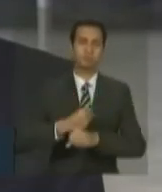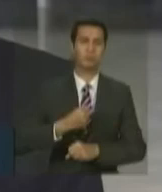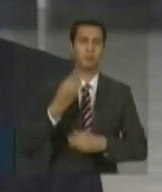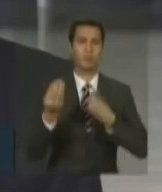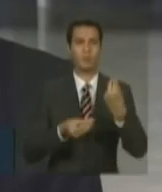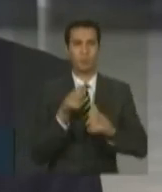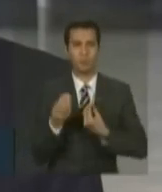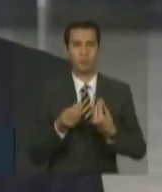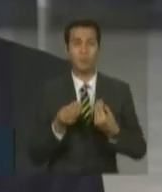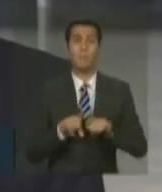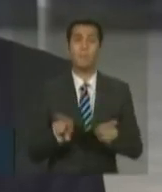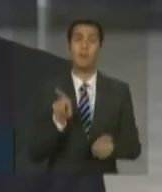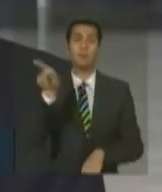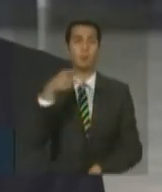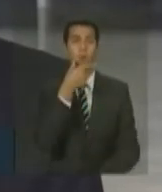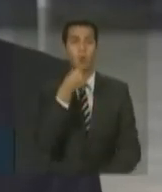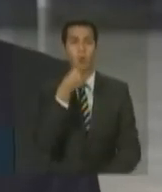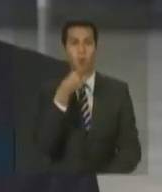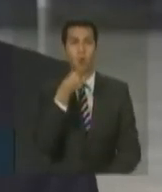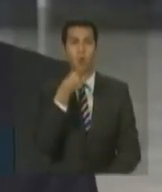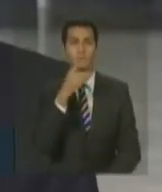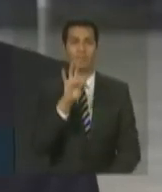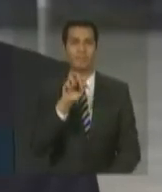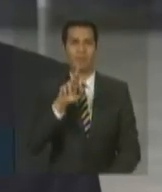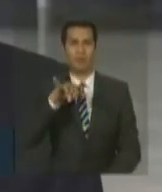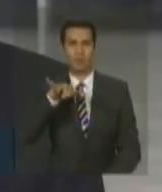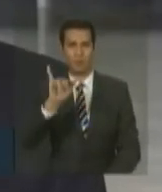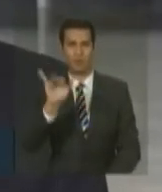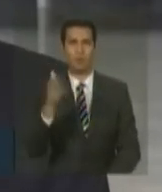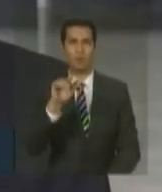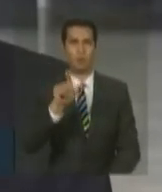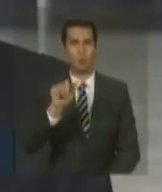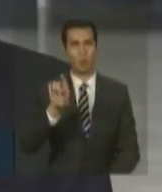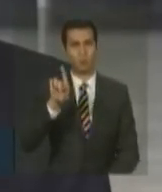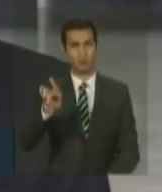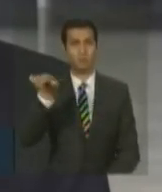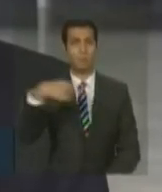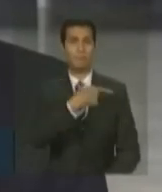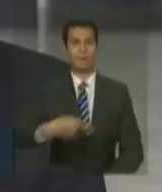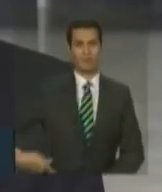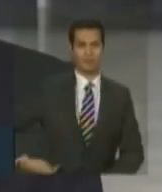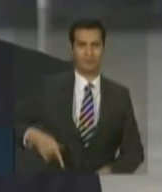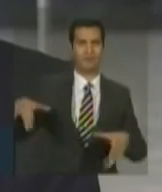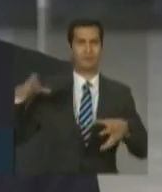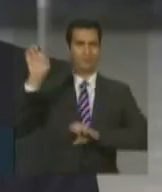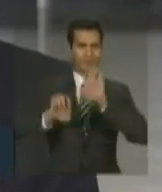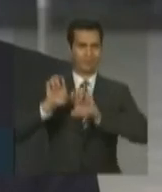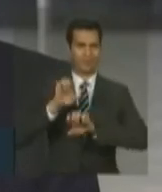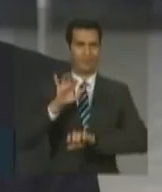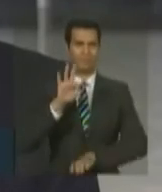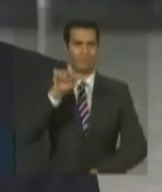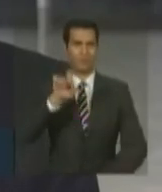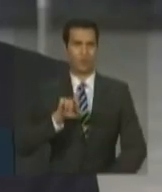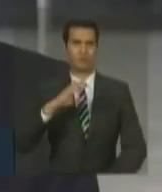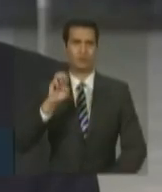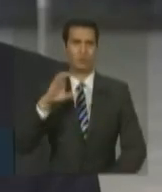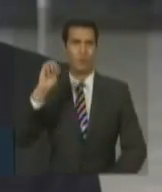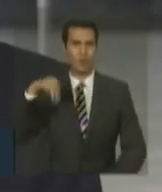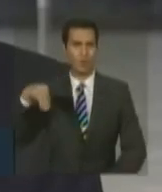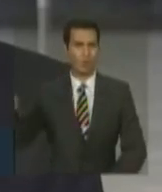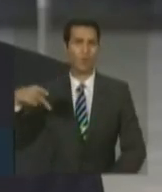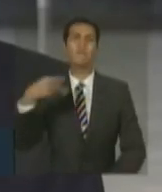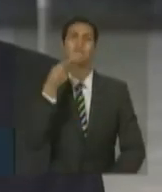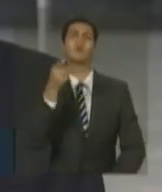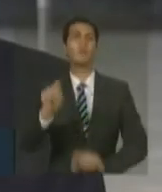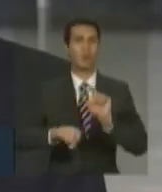o presidente do grupo, o senhor Terry Gou, reafirmou todos os seus compromissos. Ele tem uma visão otimista